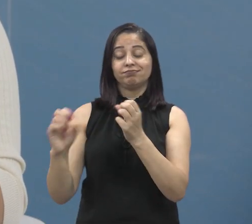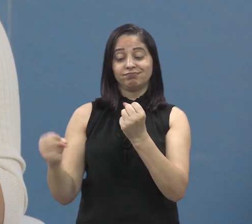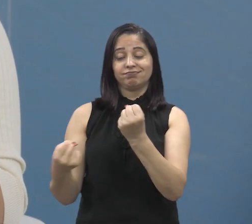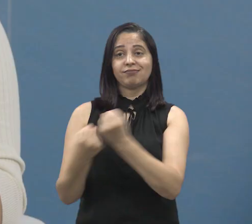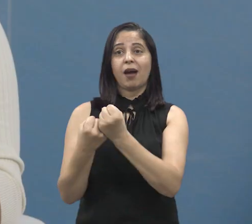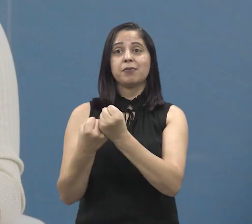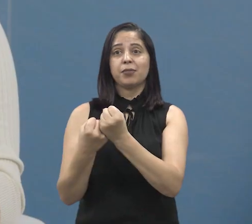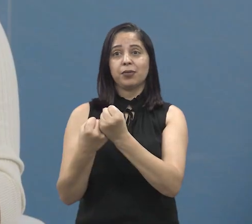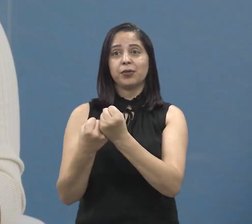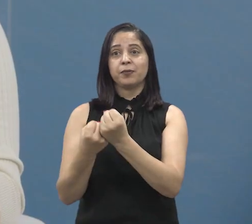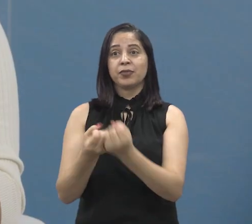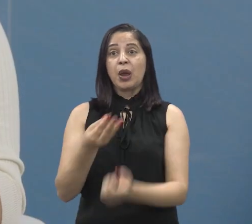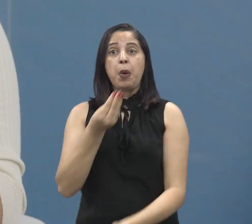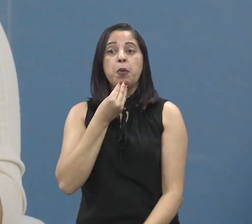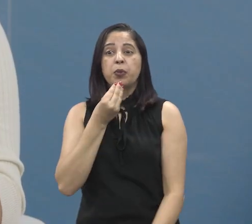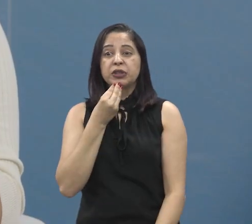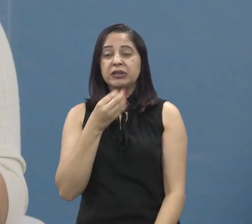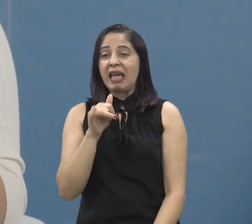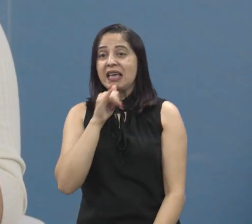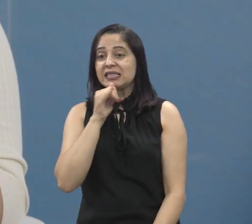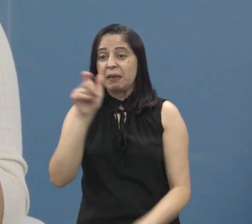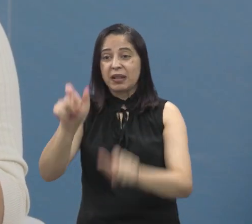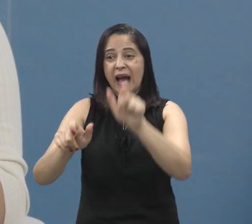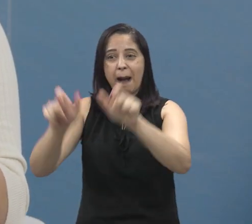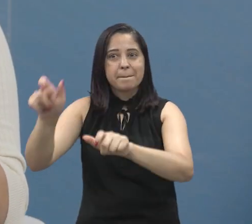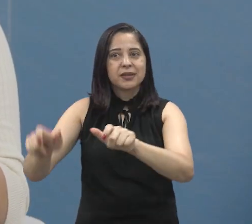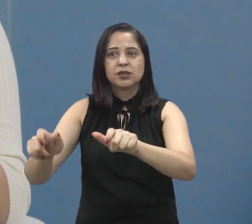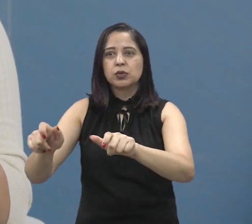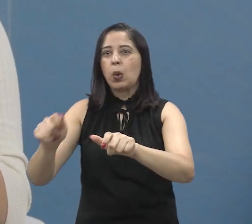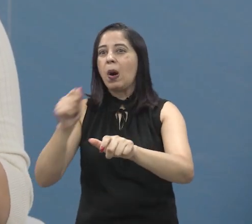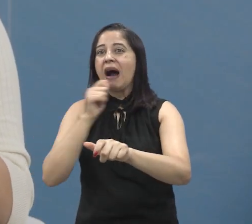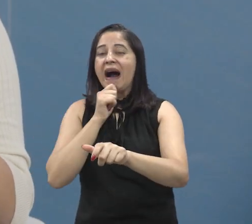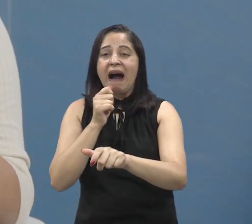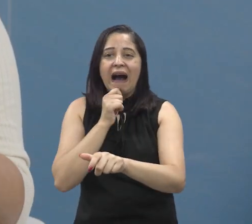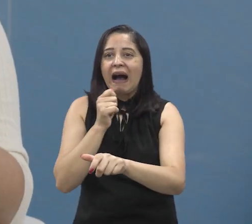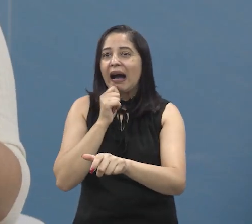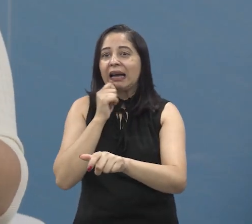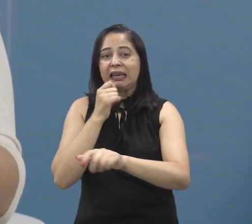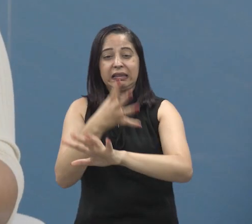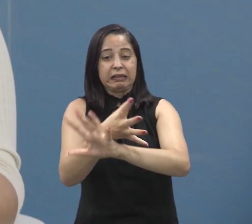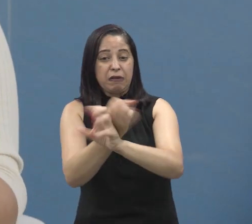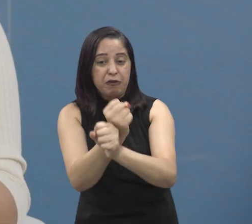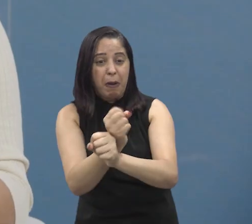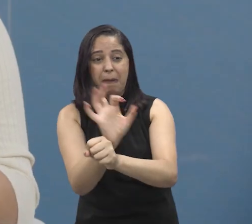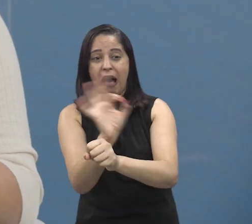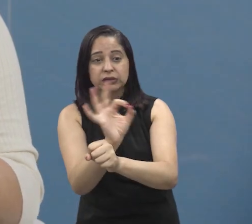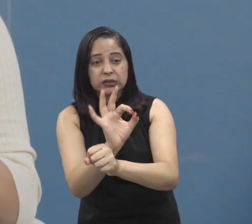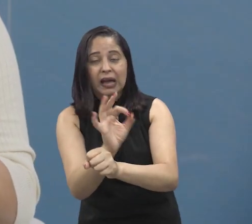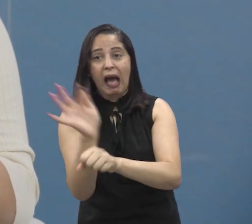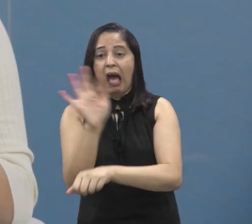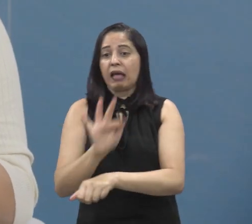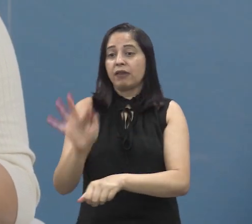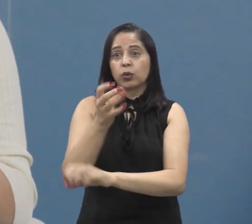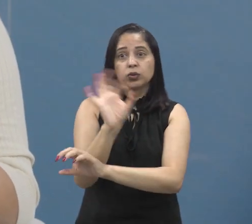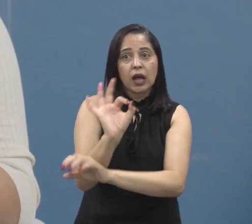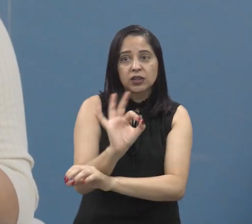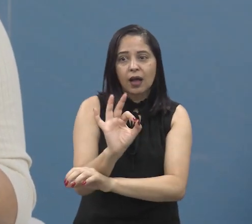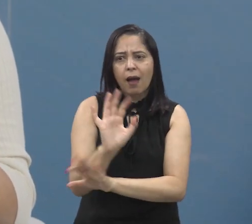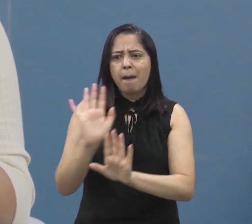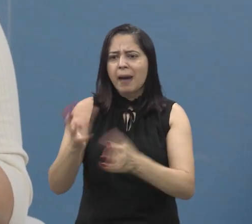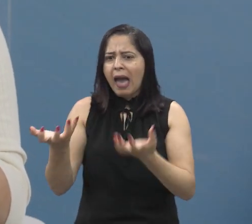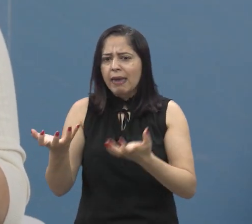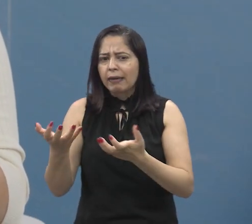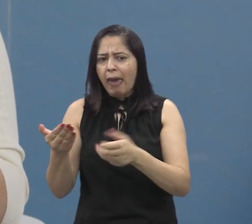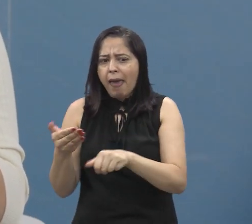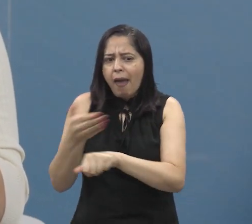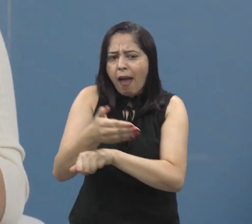né, para quem aí não teve oportunidade ainda de passar por uma qualificação, uma capacitação e quer entrar no